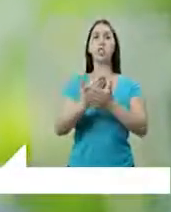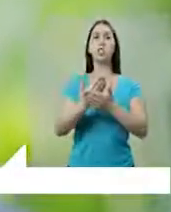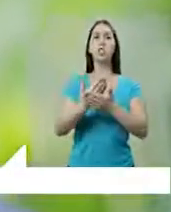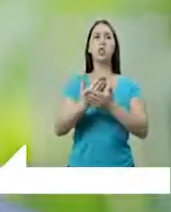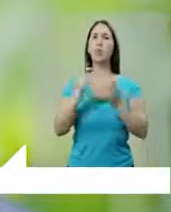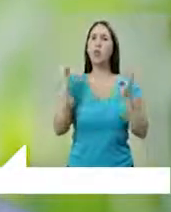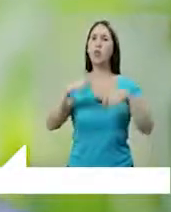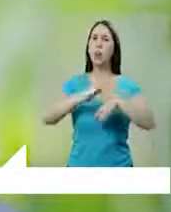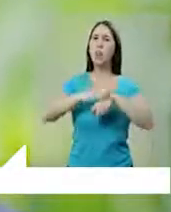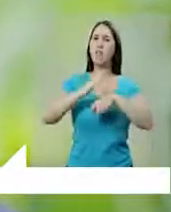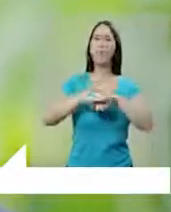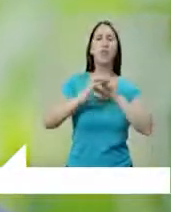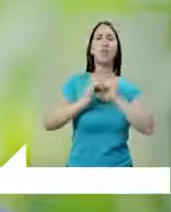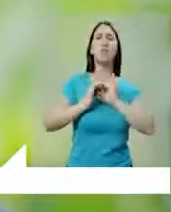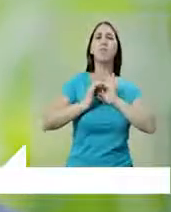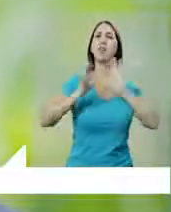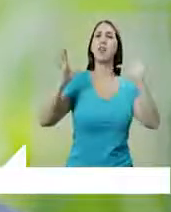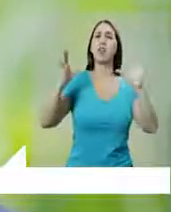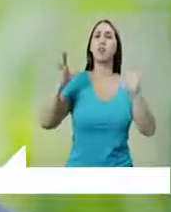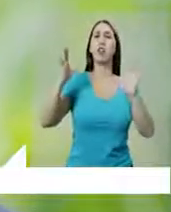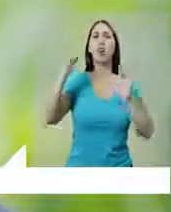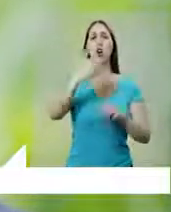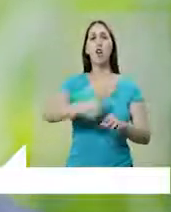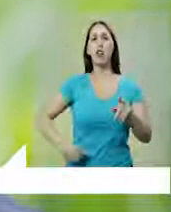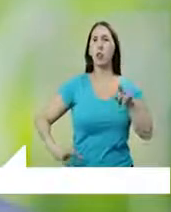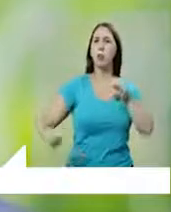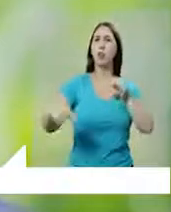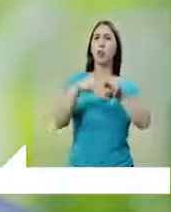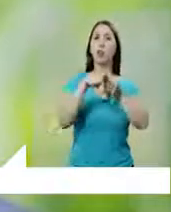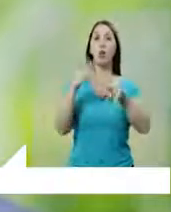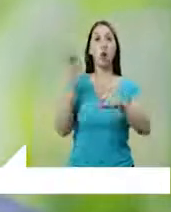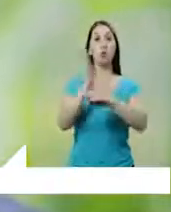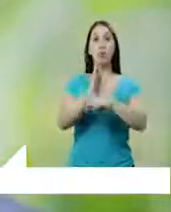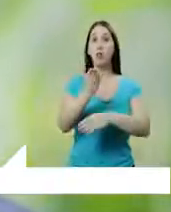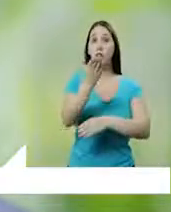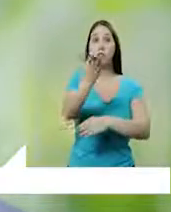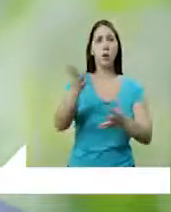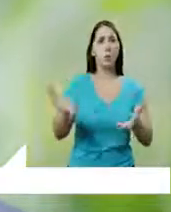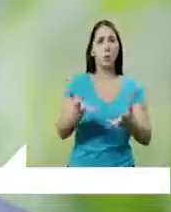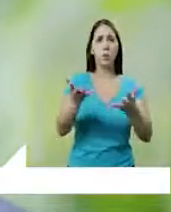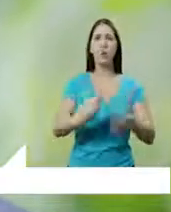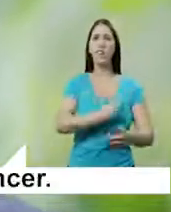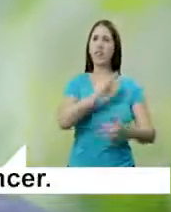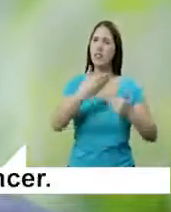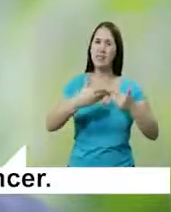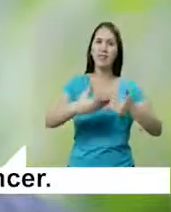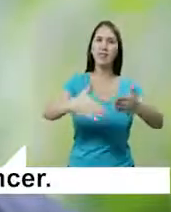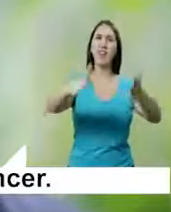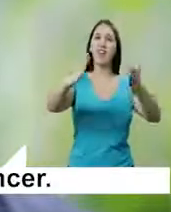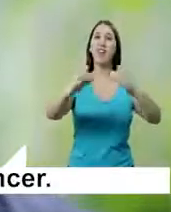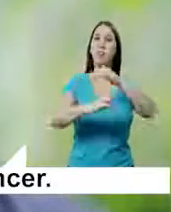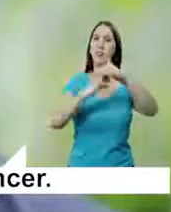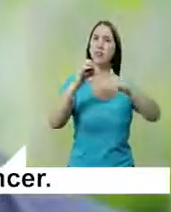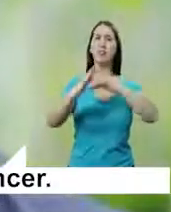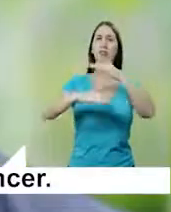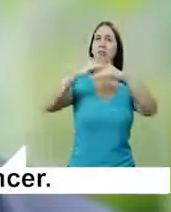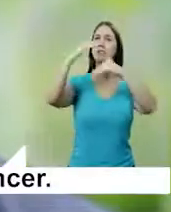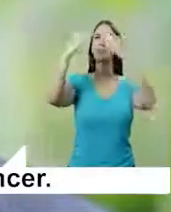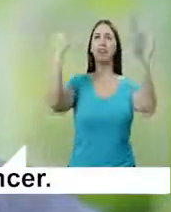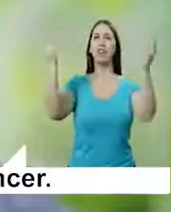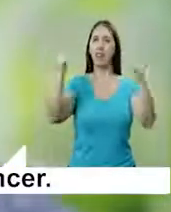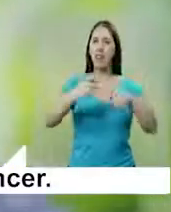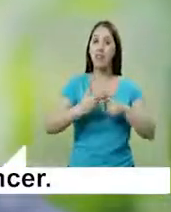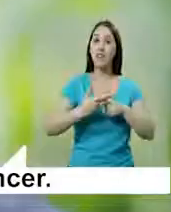na livre iniciativa, que transforma o governo em parceiro e que ajuda você a ir além da vida, que estimula a empreender, a